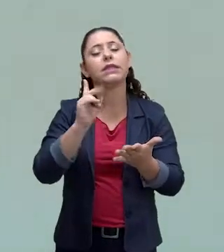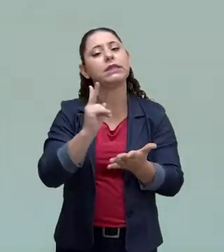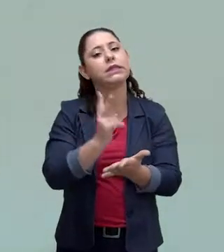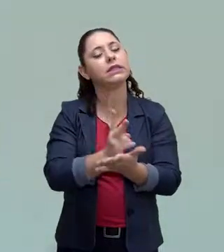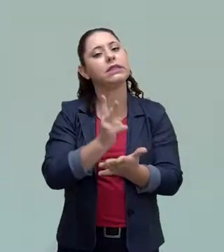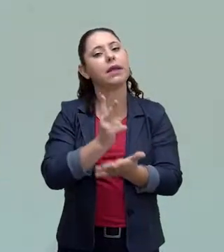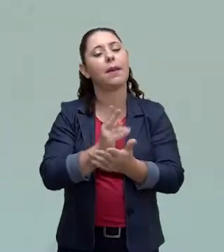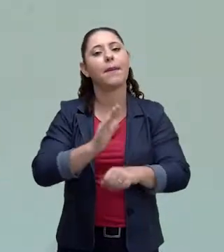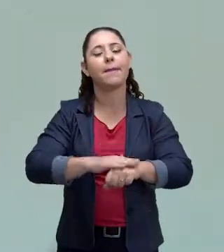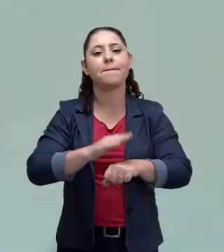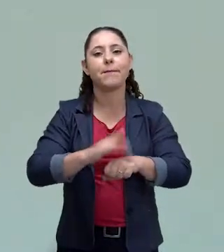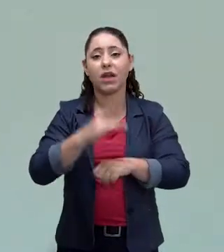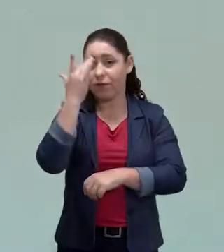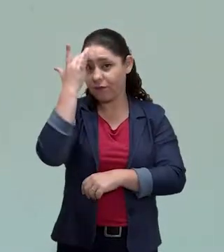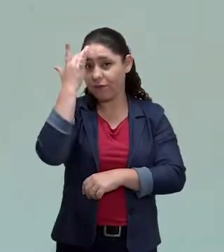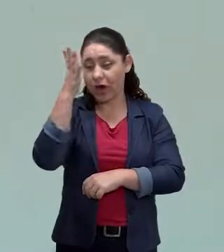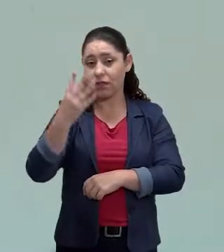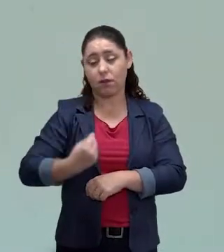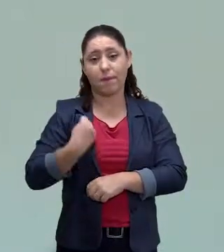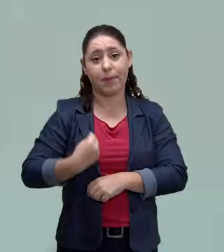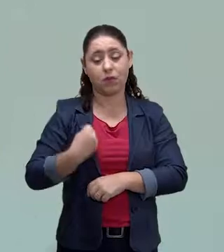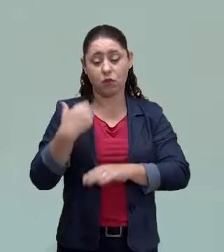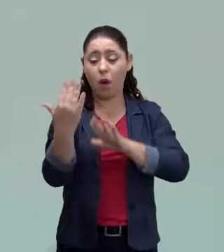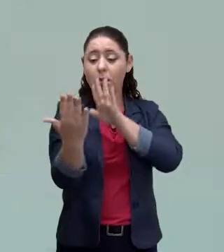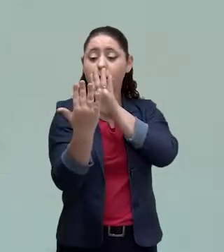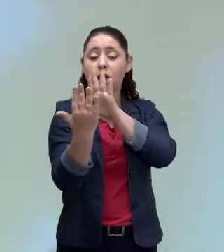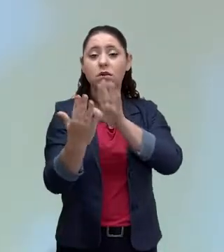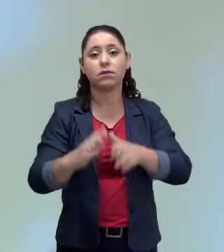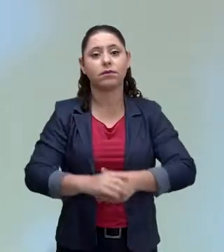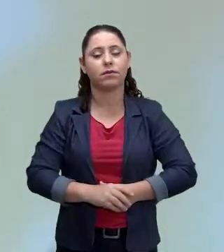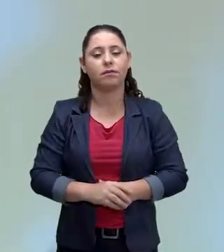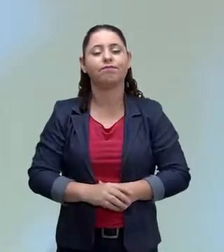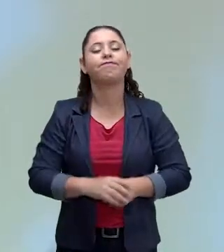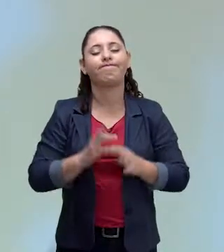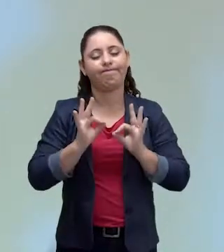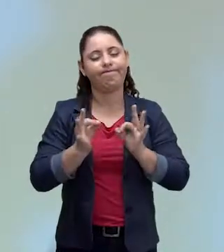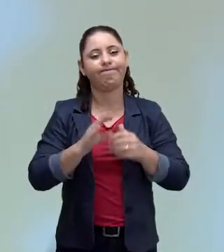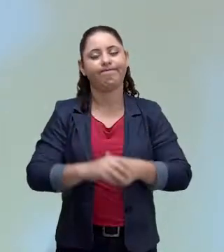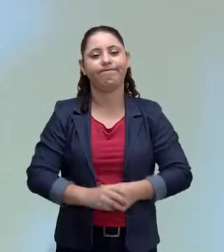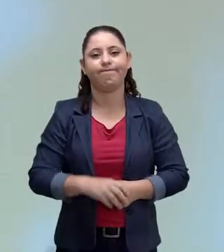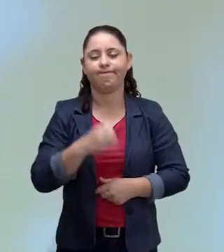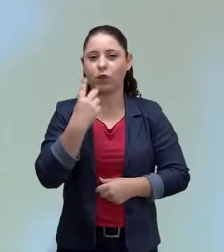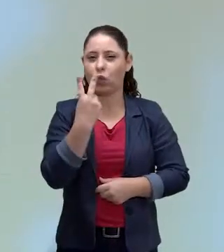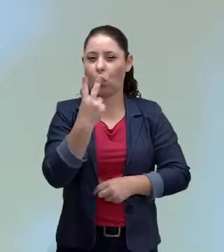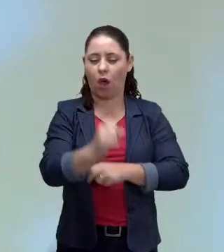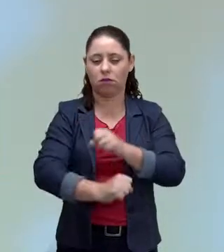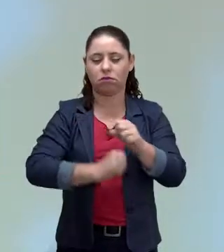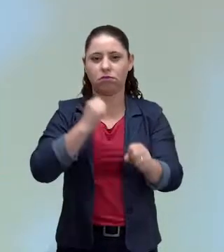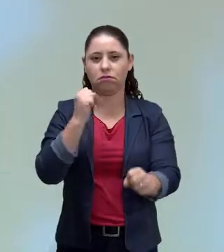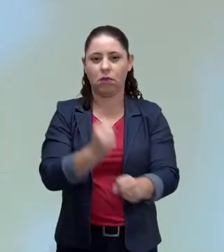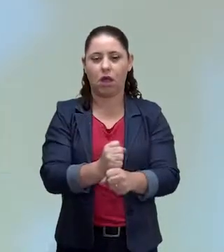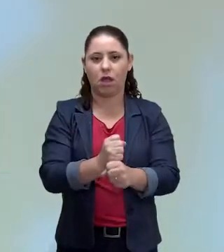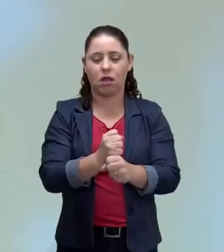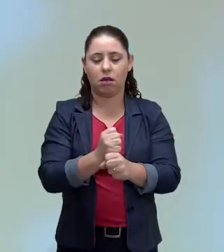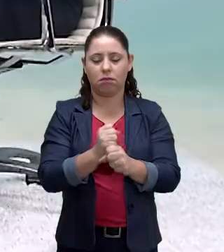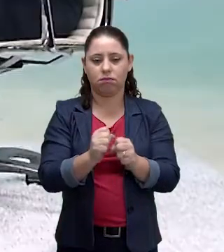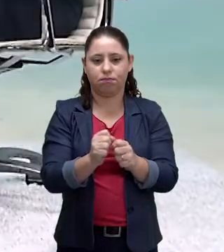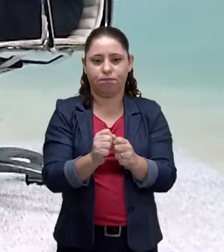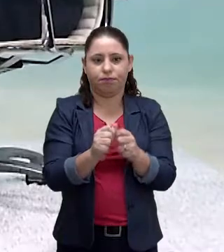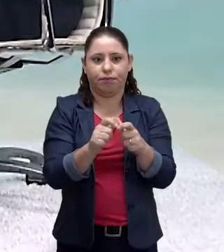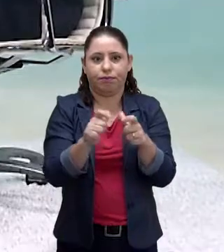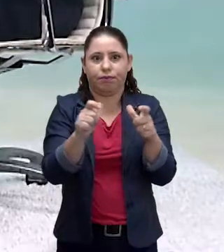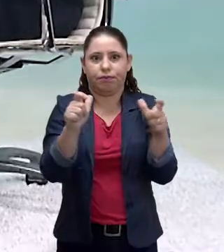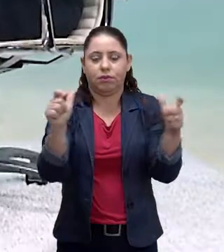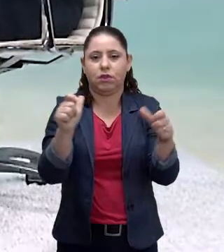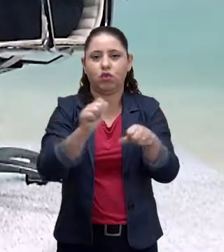sempre, né, mais fácil pessoalmente. Com certeza. Bom, há 2 anos com a explosão de casos, a